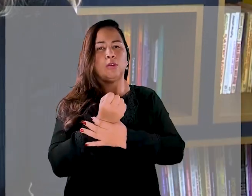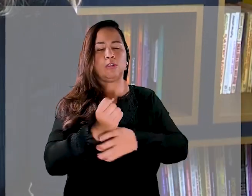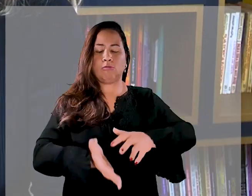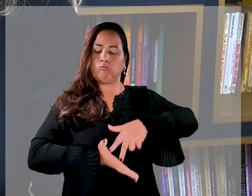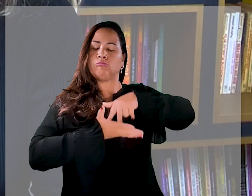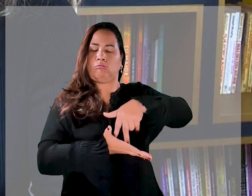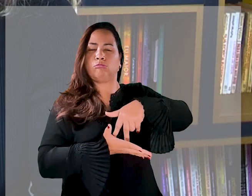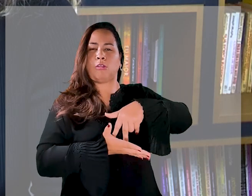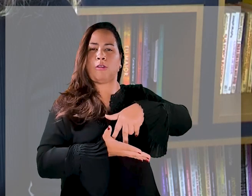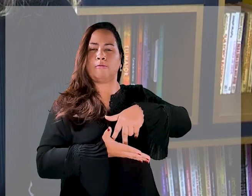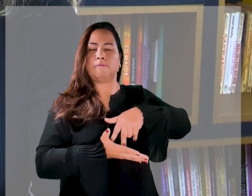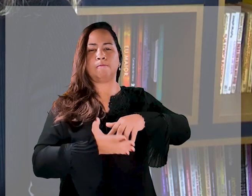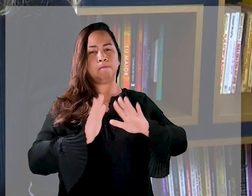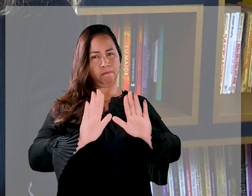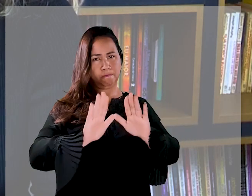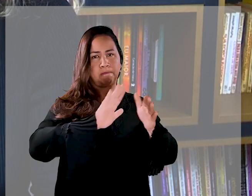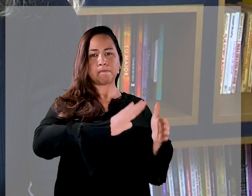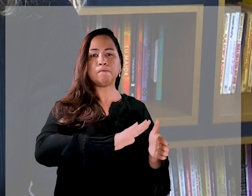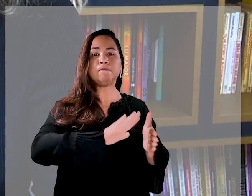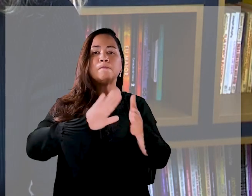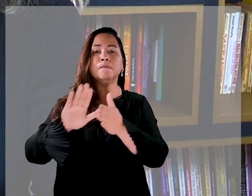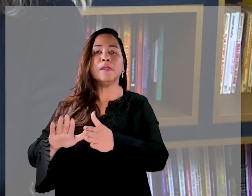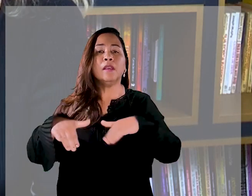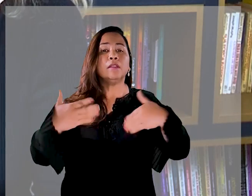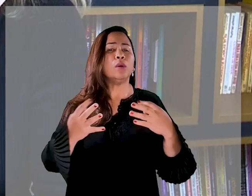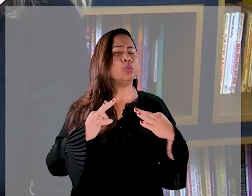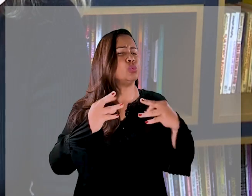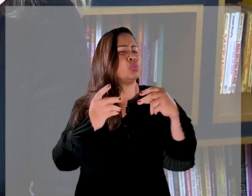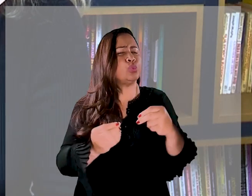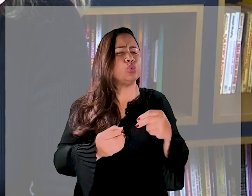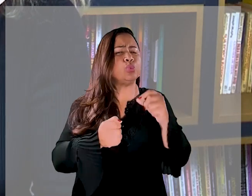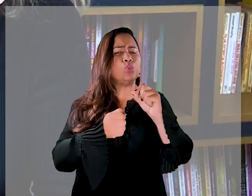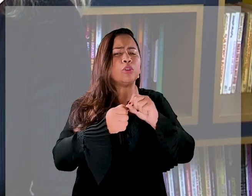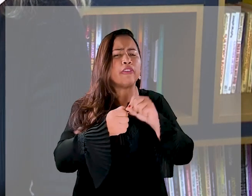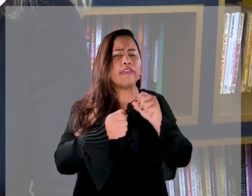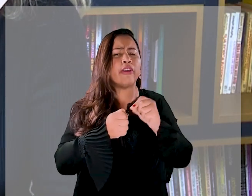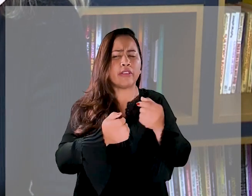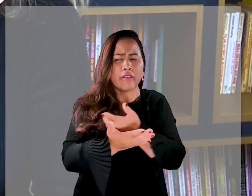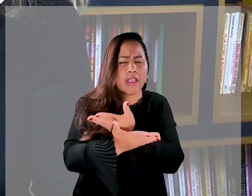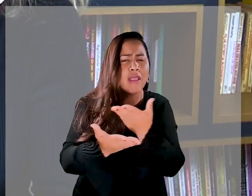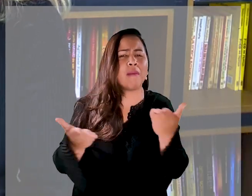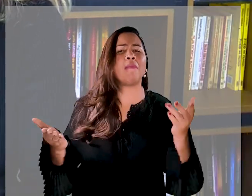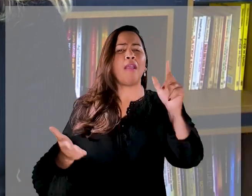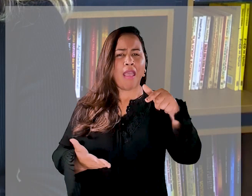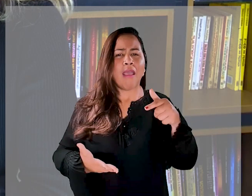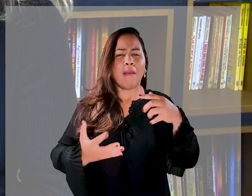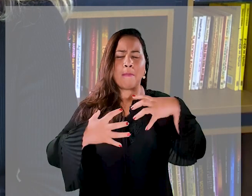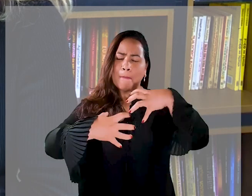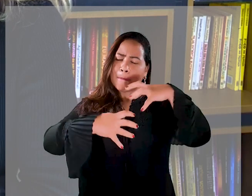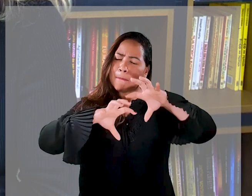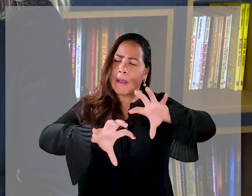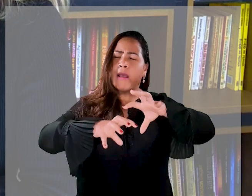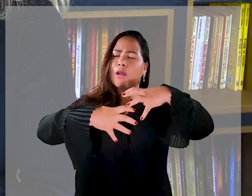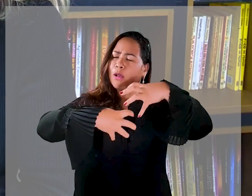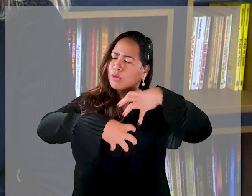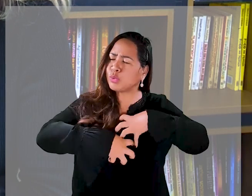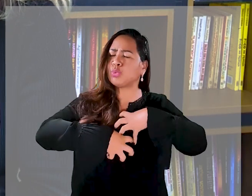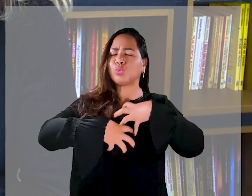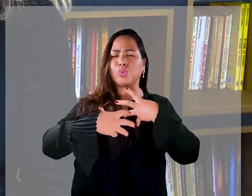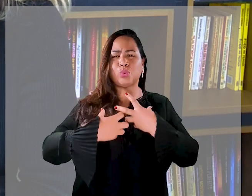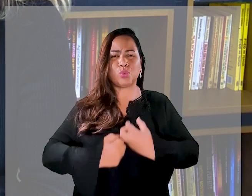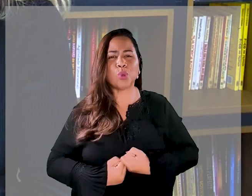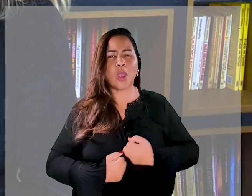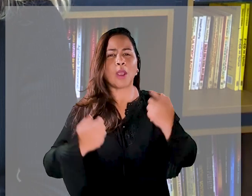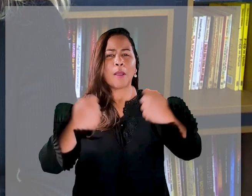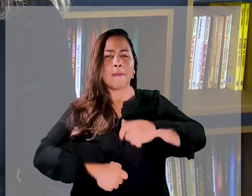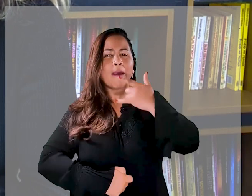que nós fazemos para nos aceitar, para nos amarmos. Quando você se aceita, a opinião